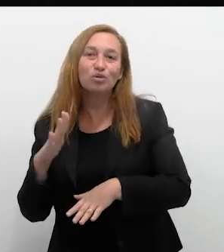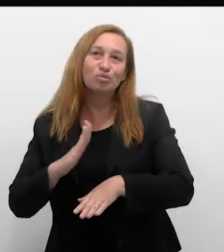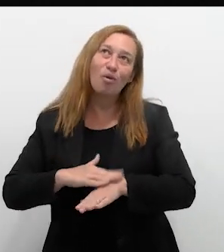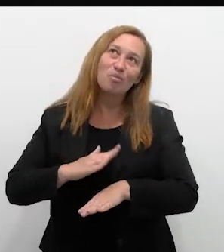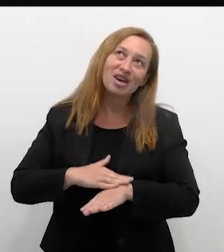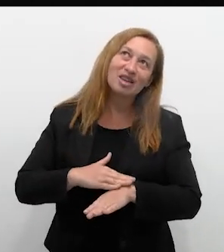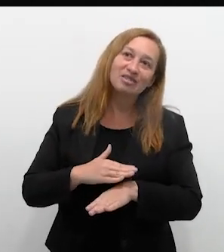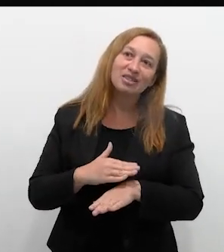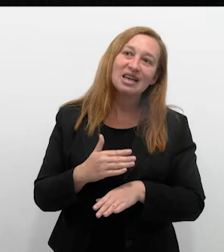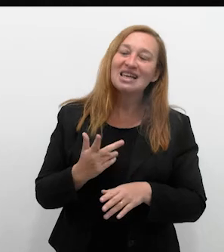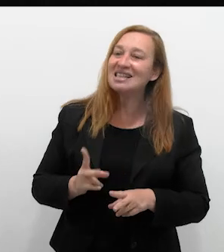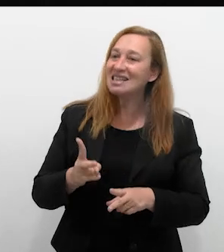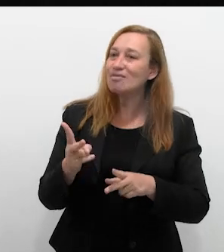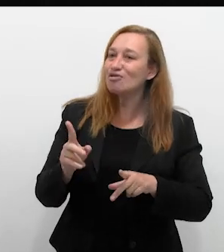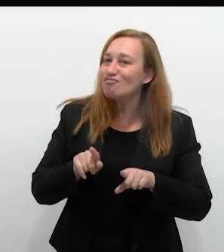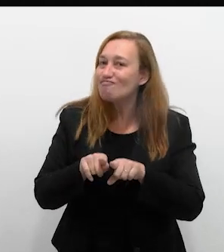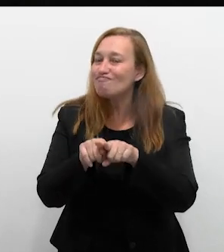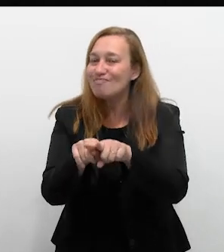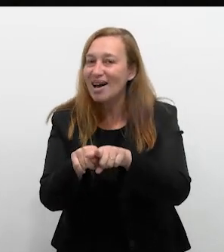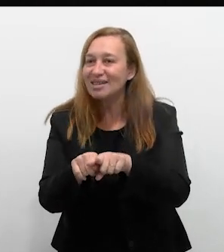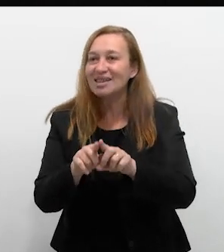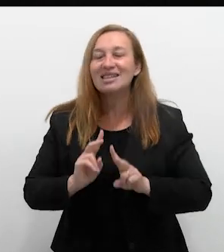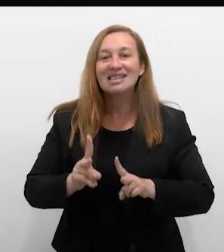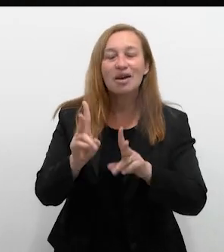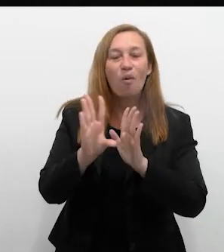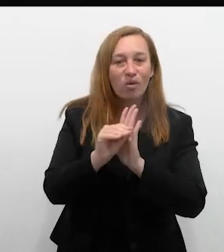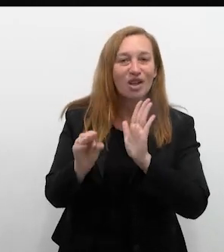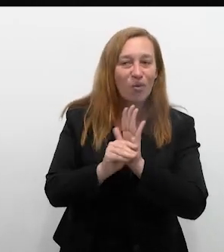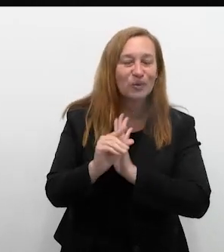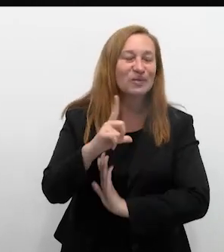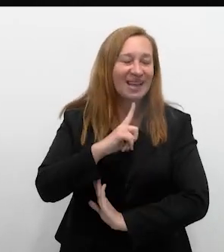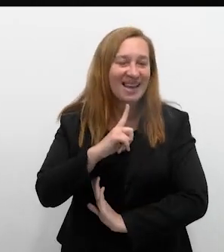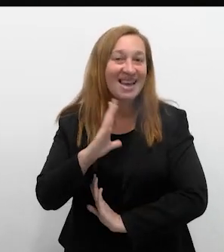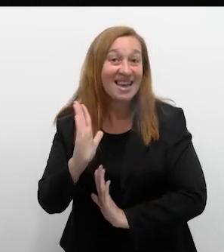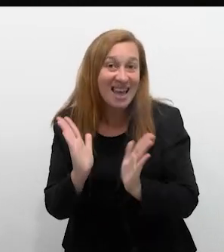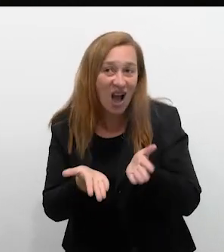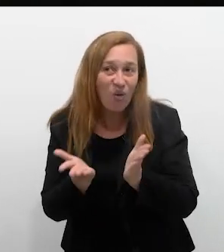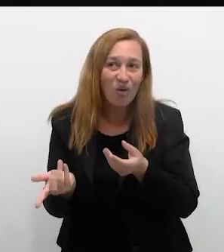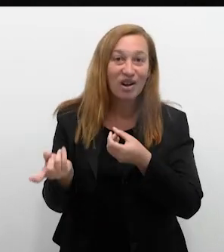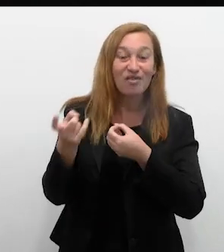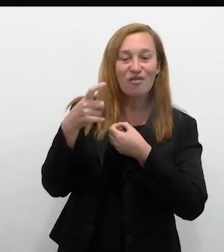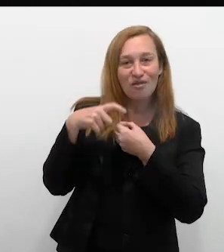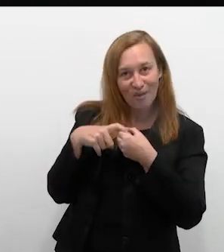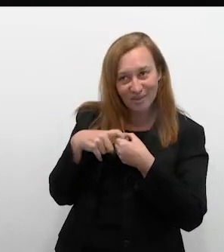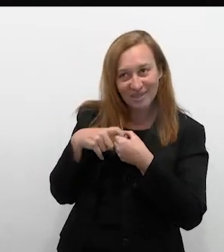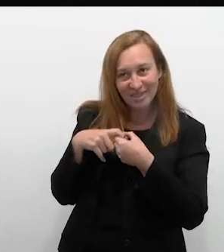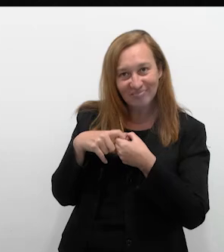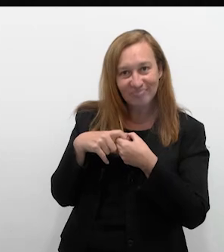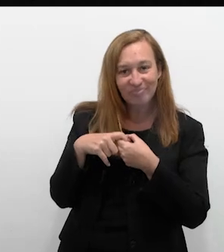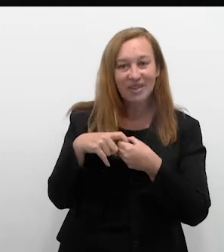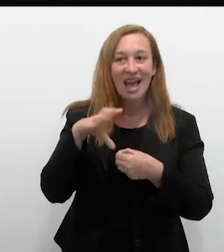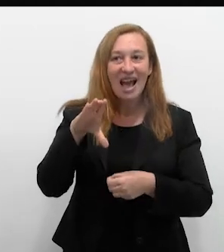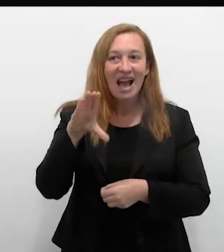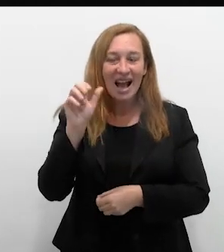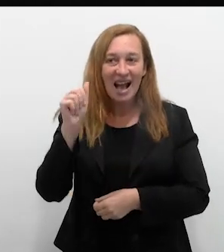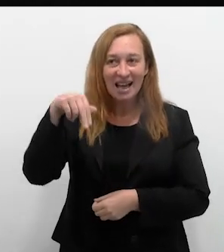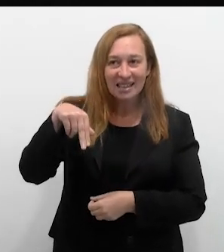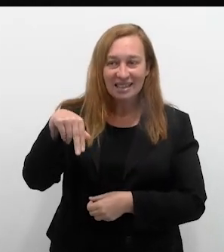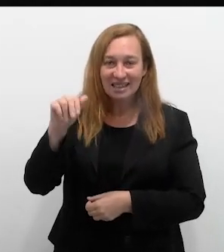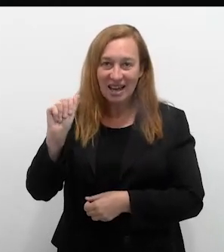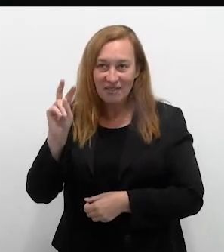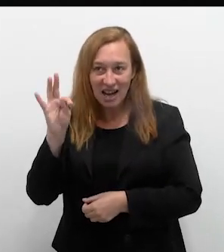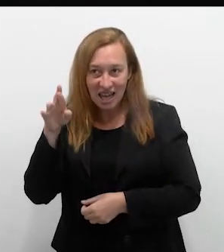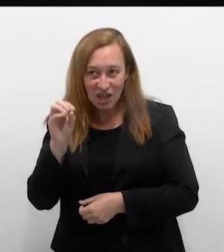Depois ele veio em outras ocasiões. Então o Jorge é sempre um parceiro e sempre tem conteúdo, né? E agora o Jorge volta